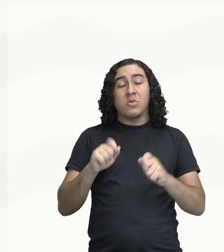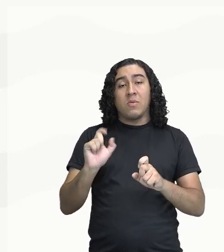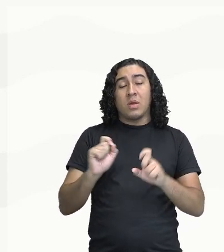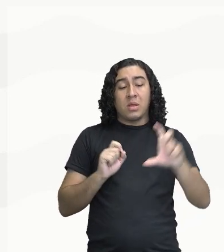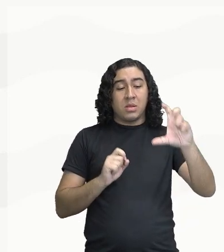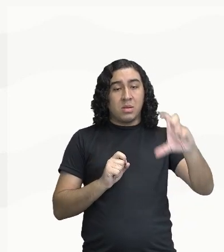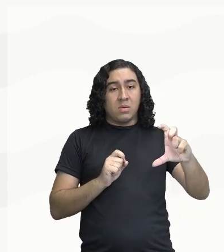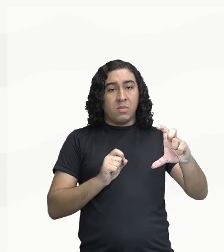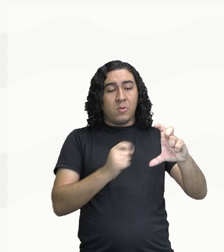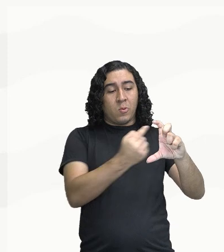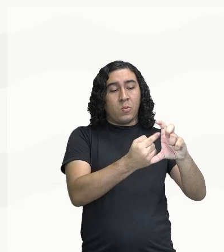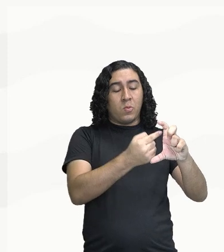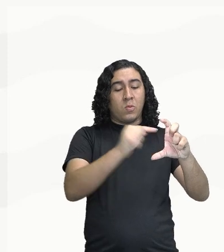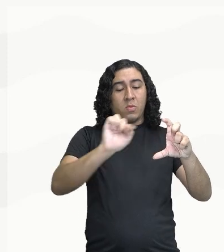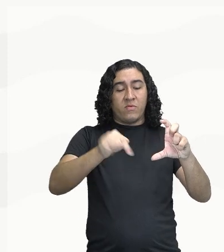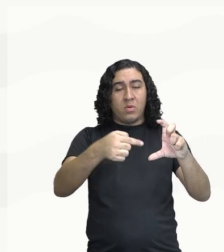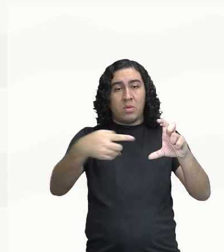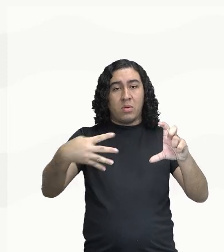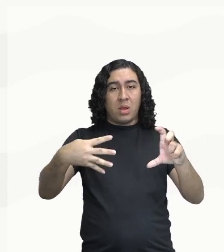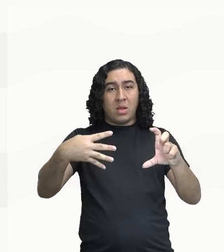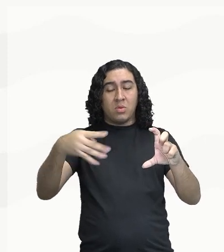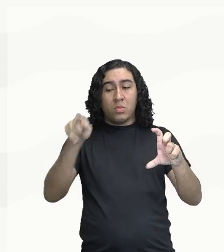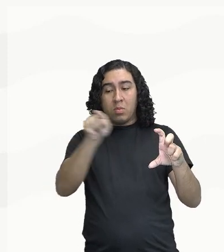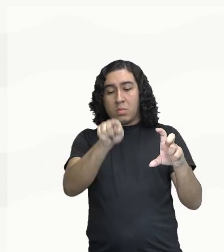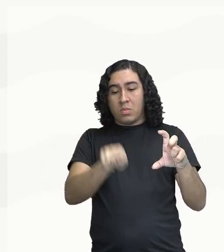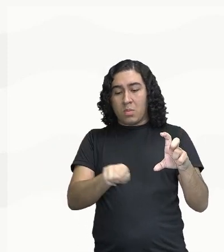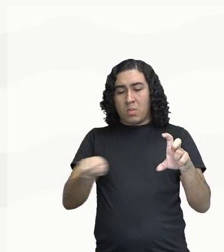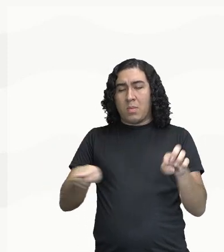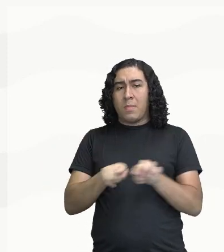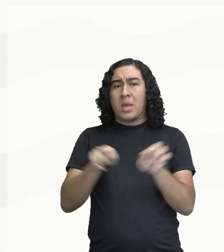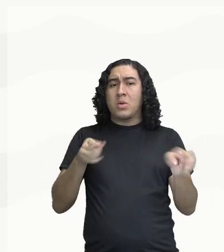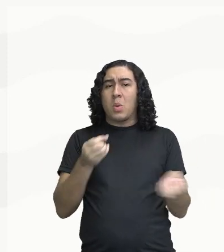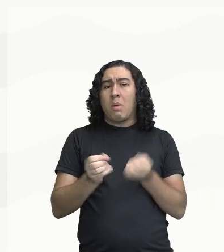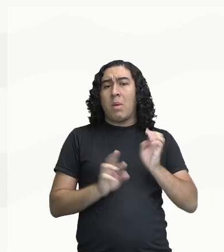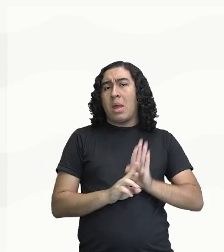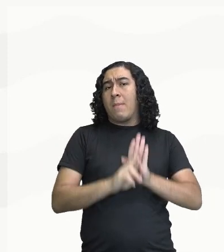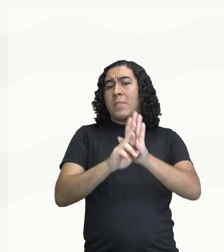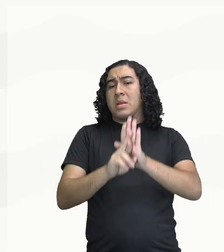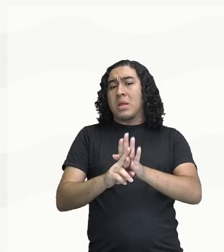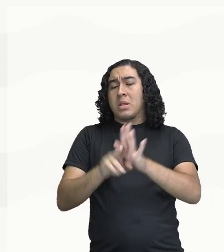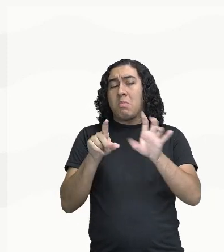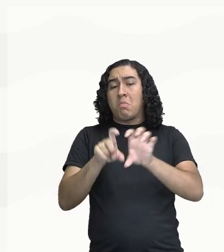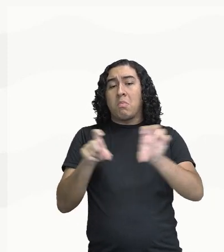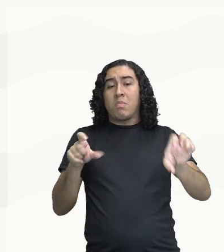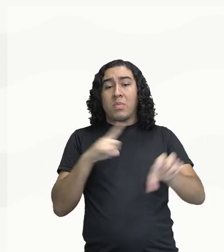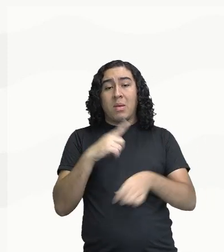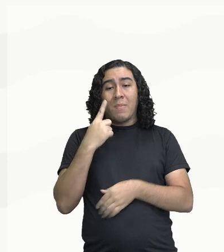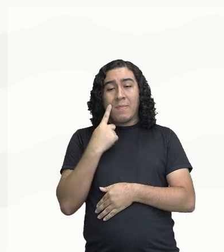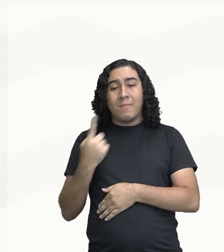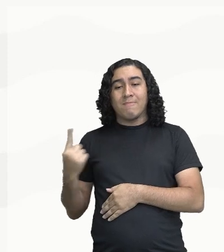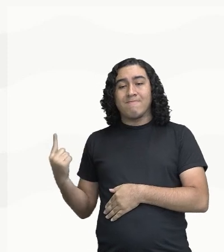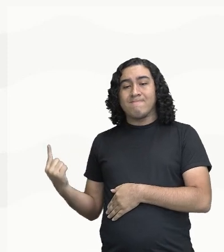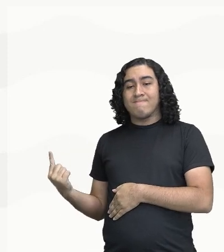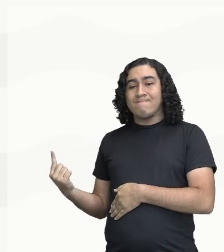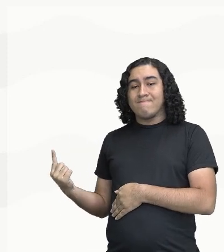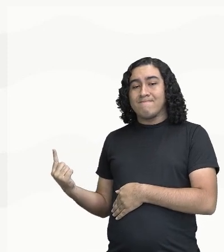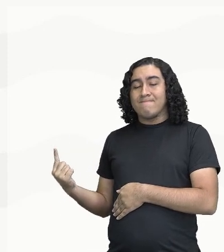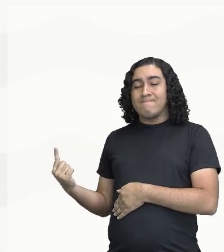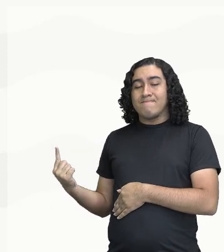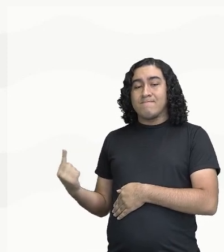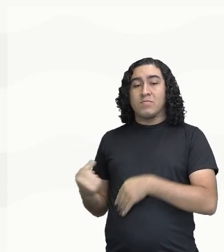tá? Em 4. Como que eu represento isso em notação? Eu escrevo assim, ó. Eu